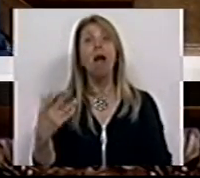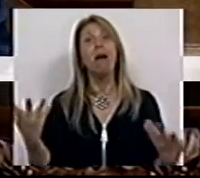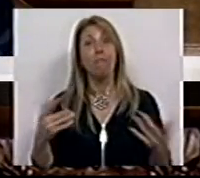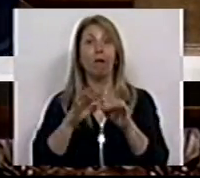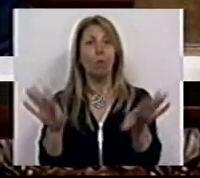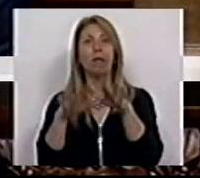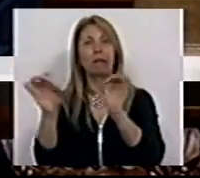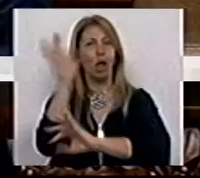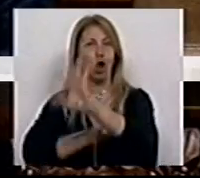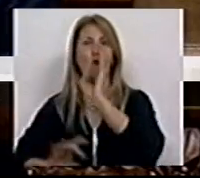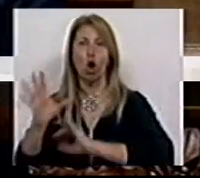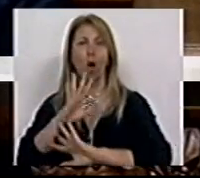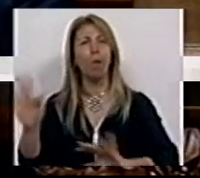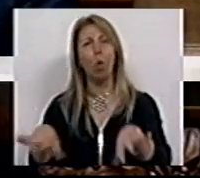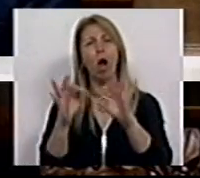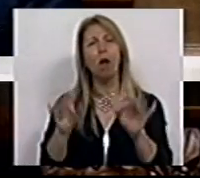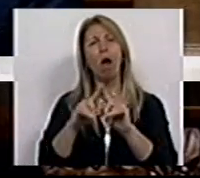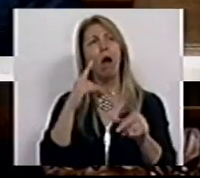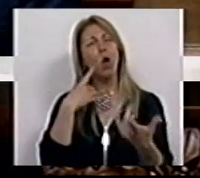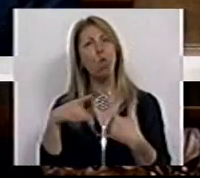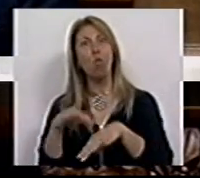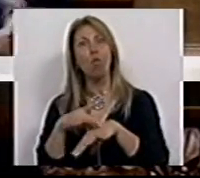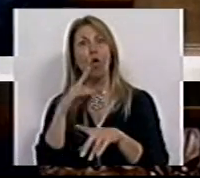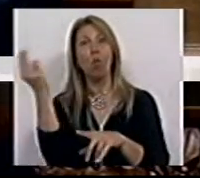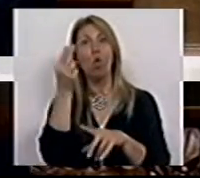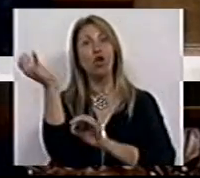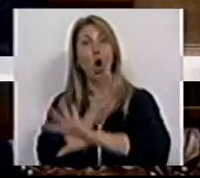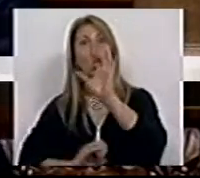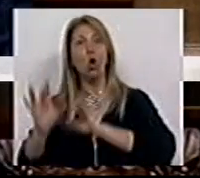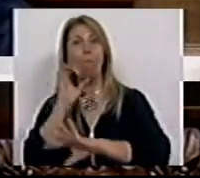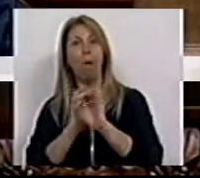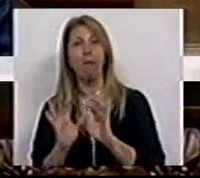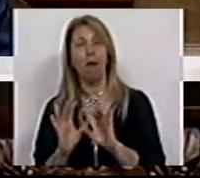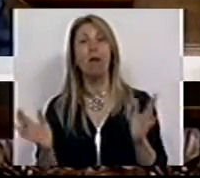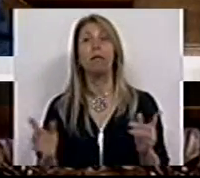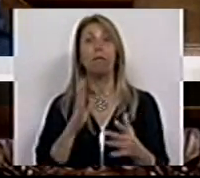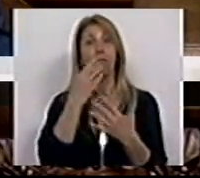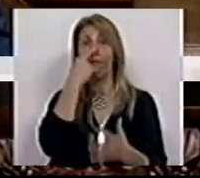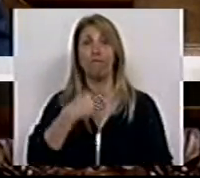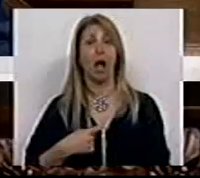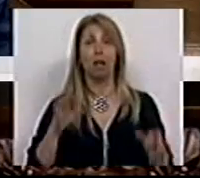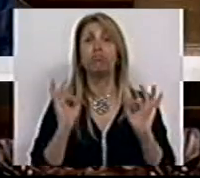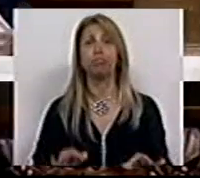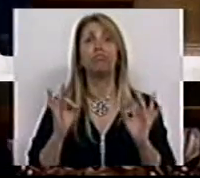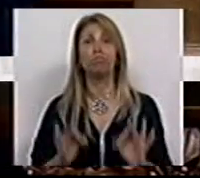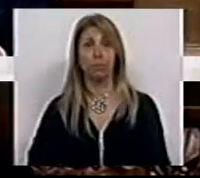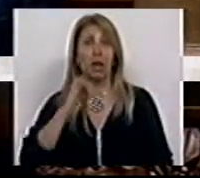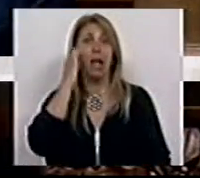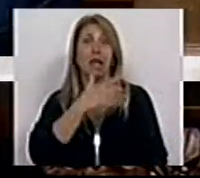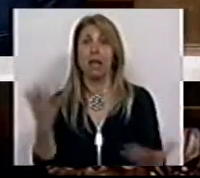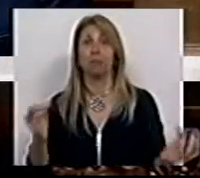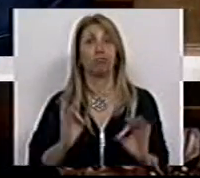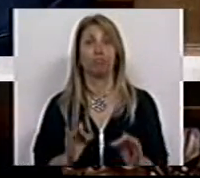como dogma oficial da União Europeia falhou. Falhou na resolução da crise, falhou na proteção de quem